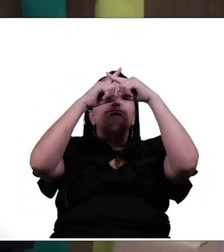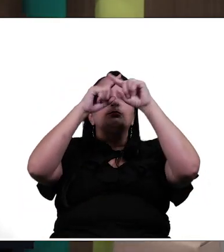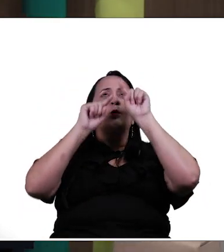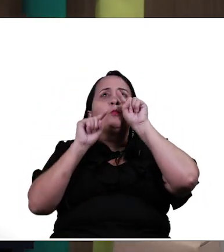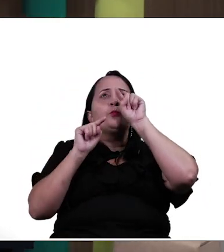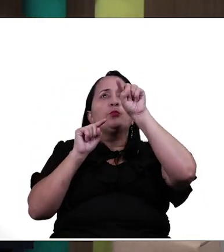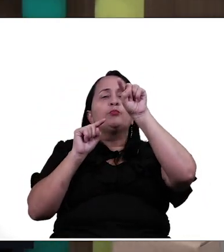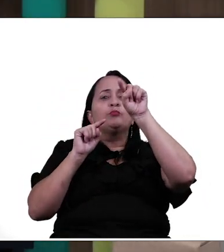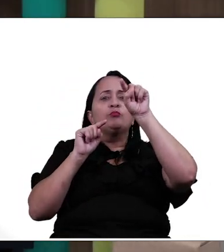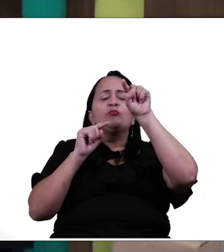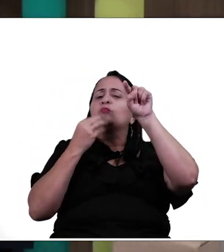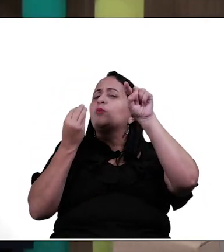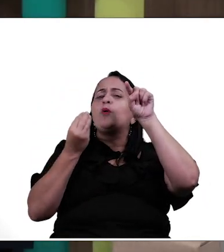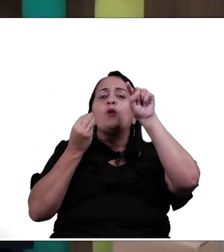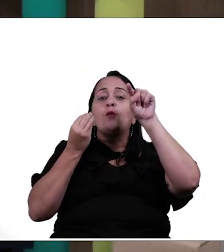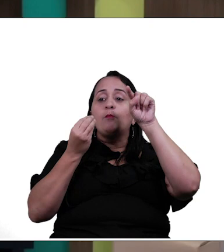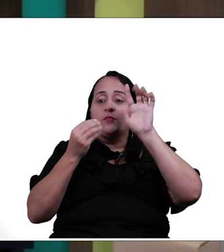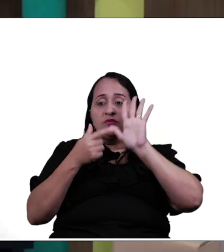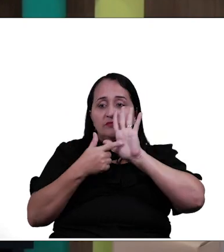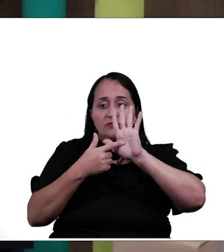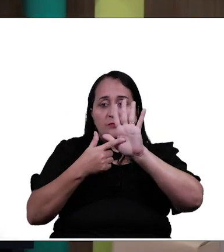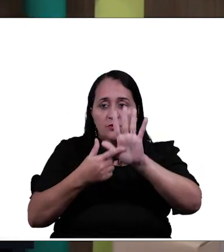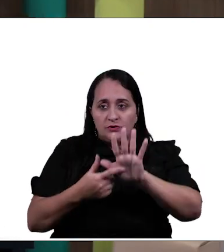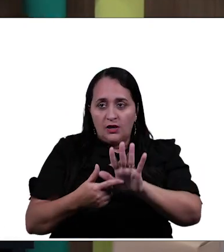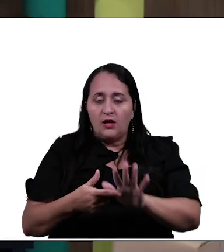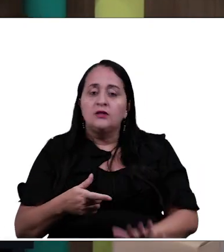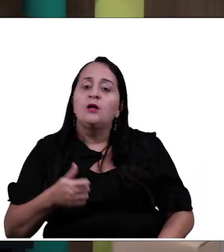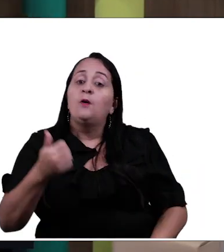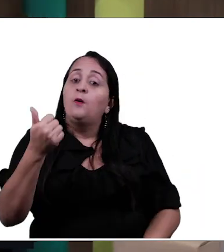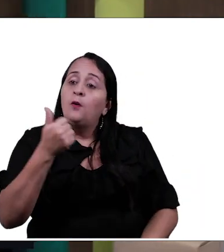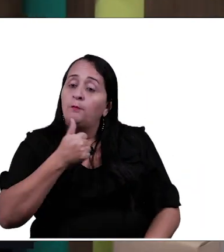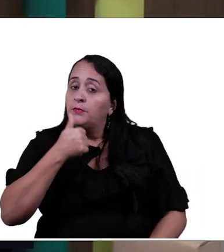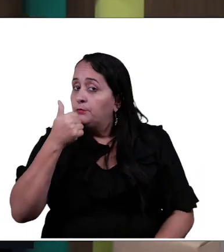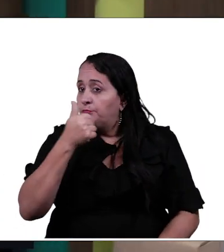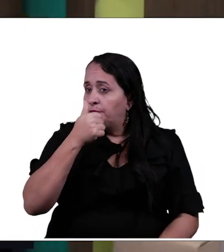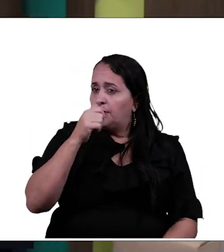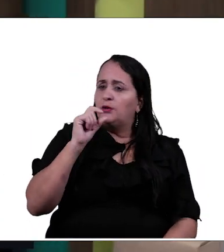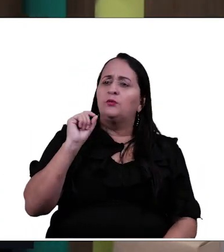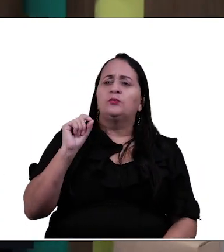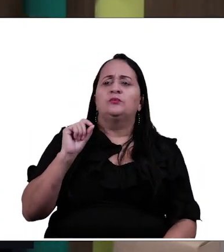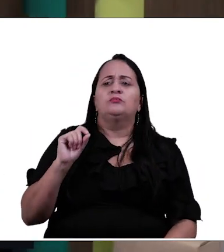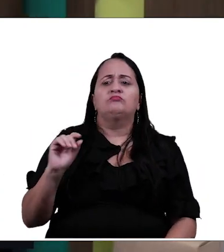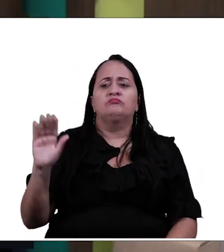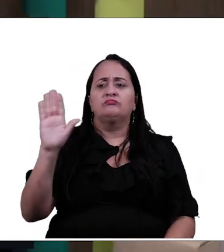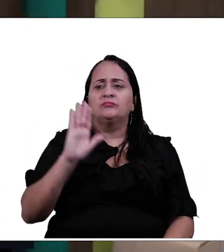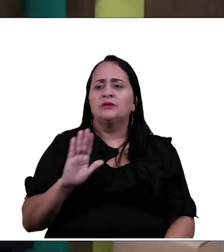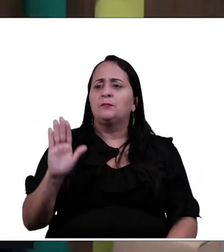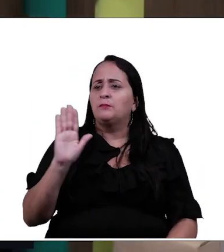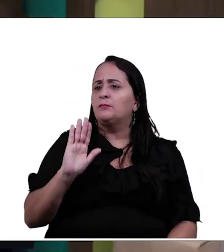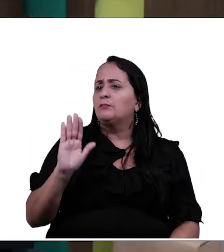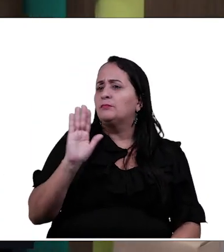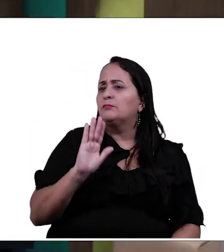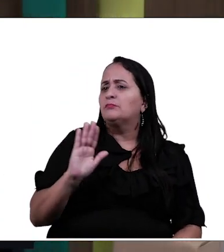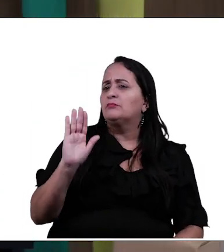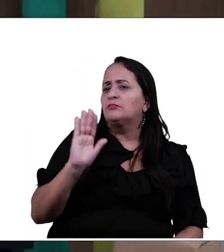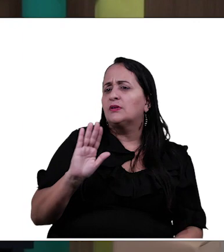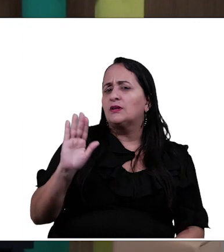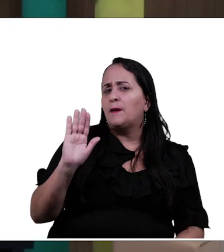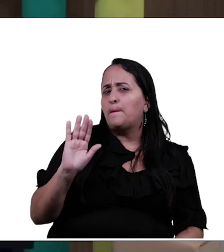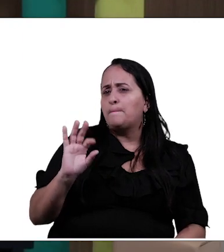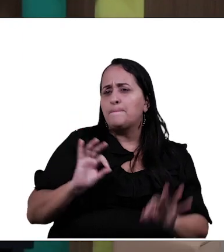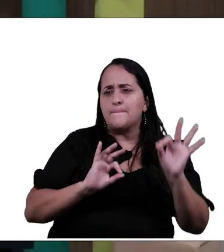vocês no início, mas estou salientando agora, ele é representado pela letra